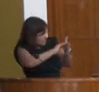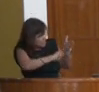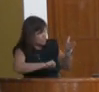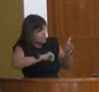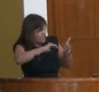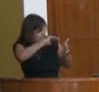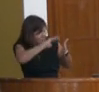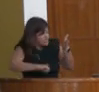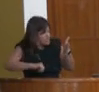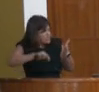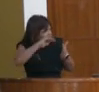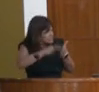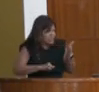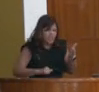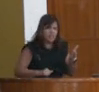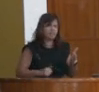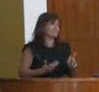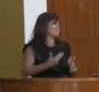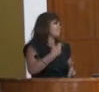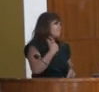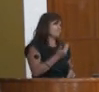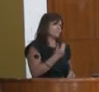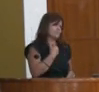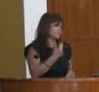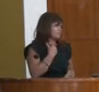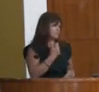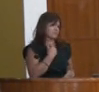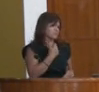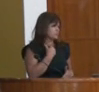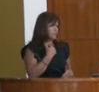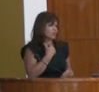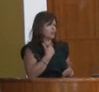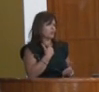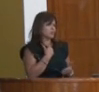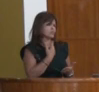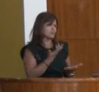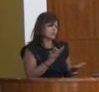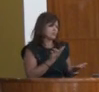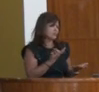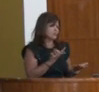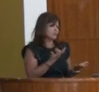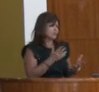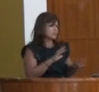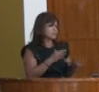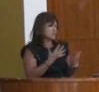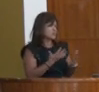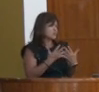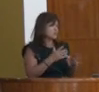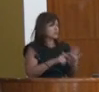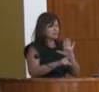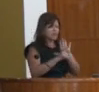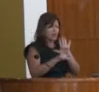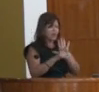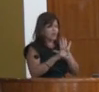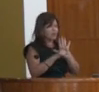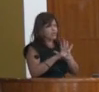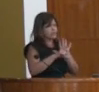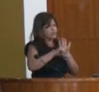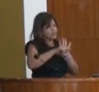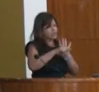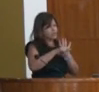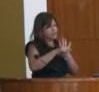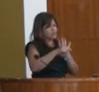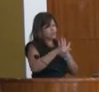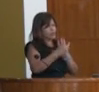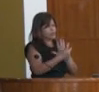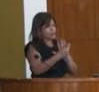julgada inconstitucional na ação direta de inconstitucionalidade número 5.760 de 2019. Então, o